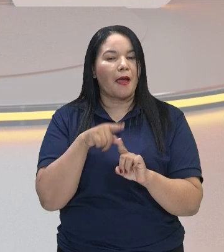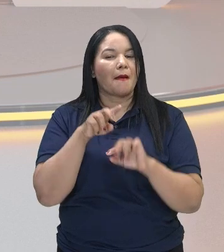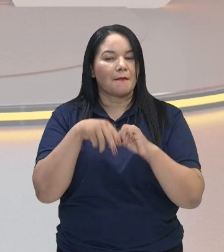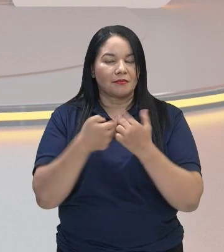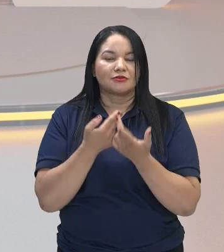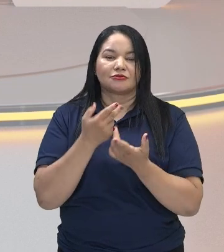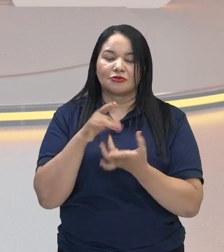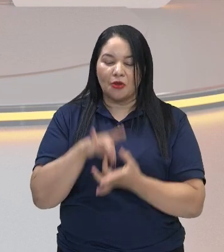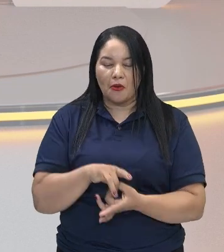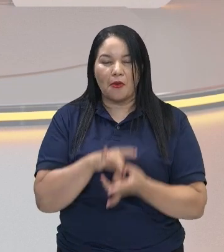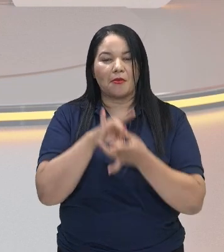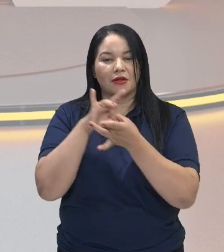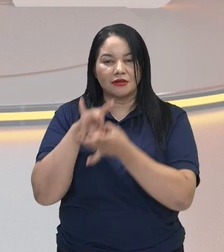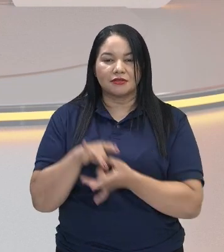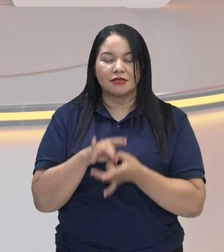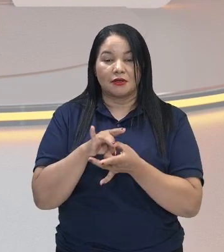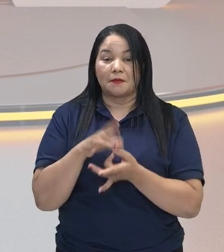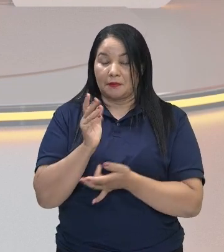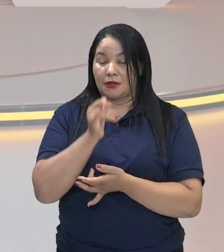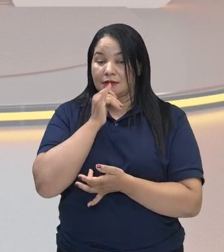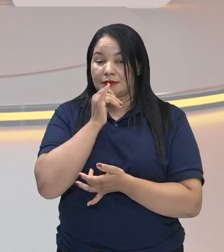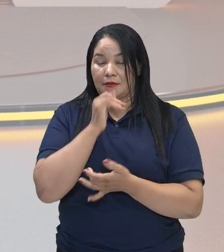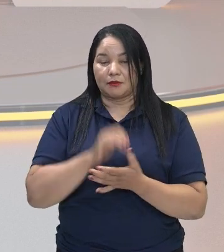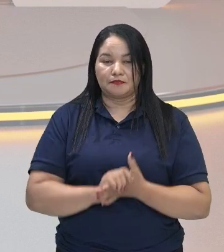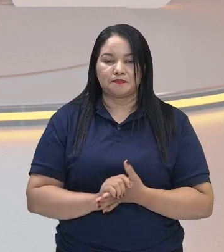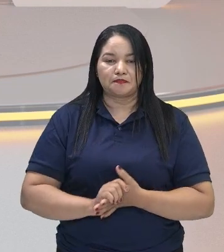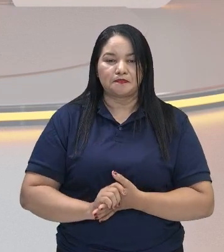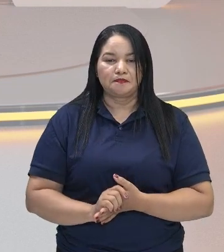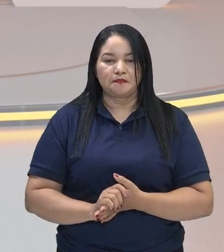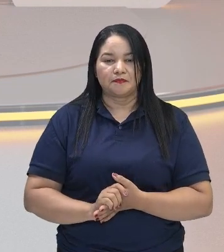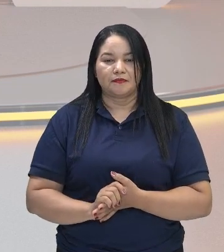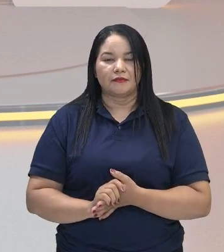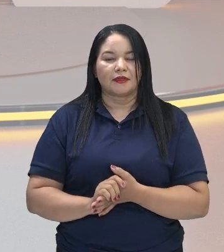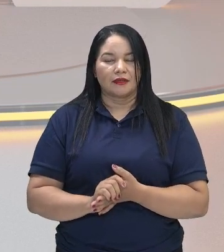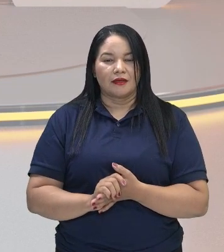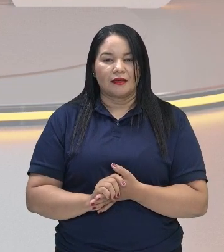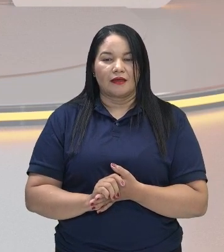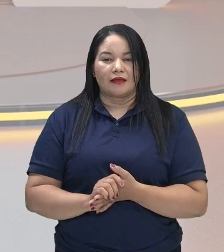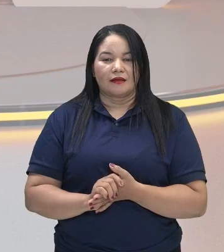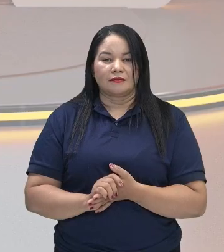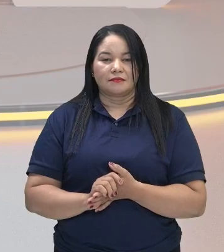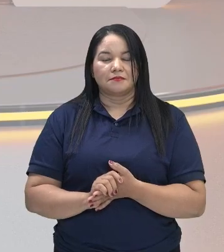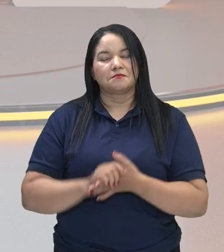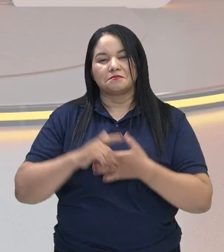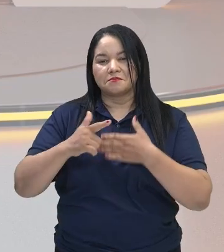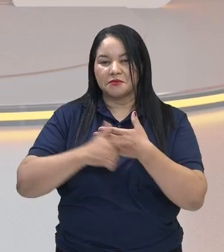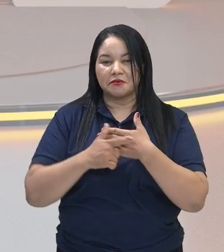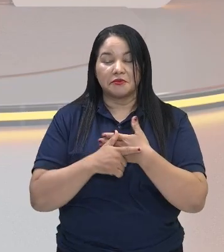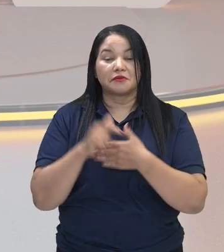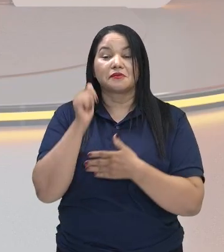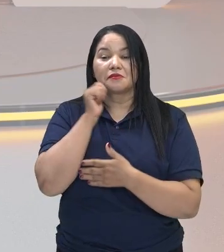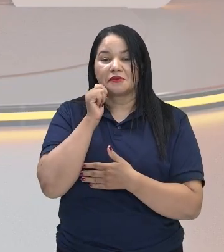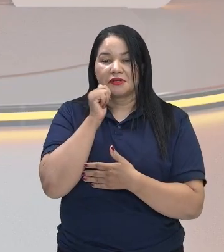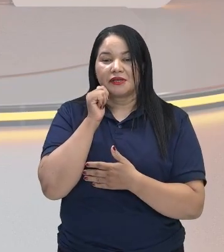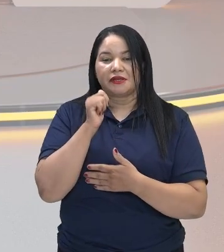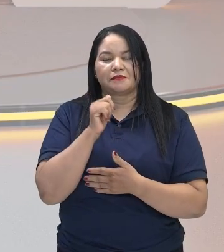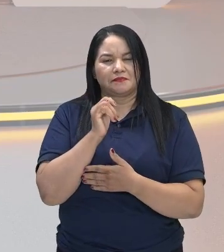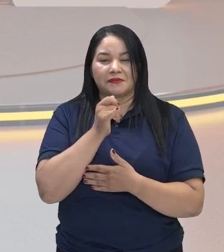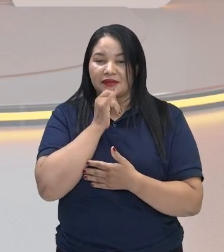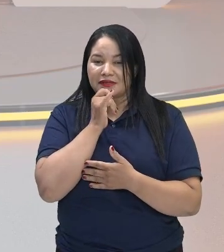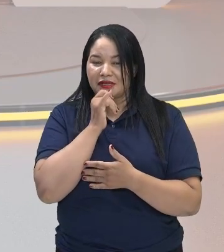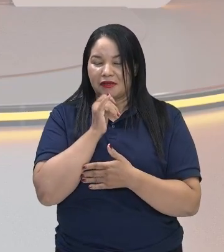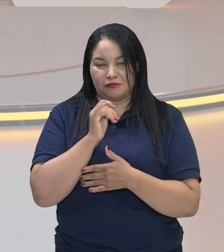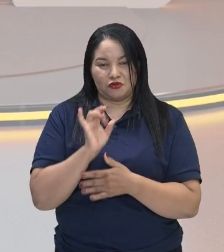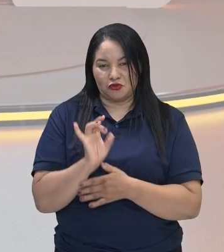globalização. Por exemplo, como nós exemplificamos para vocês, o papel das mulheres, né? É só um exemplo aí